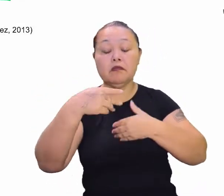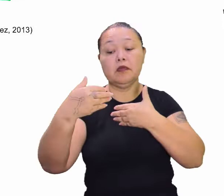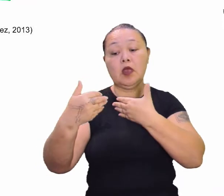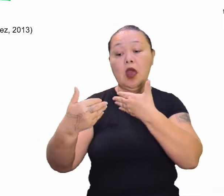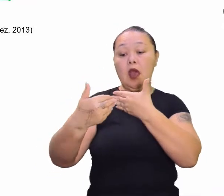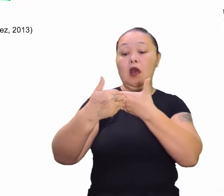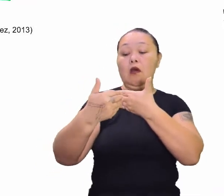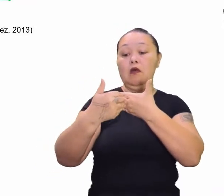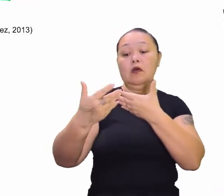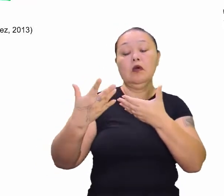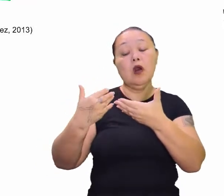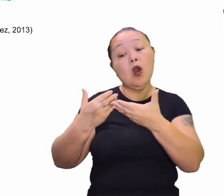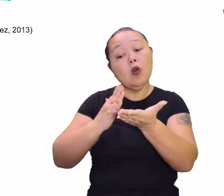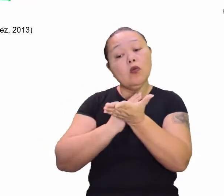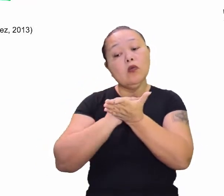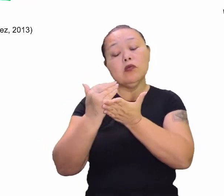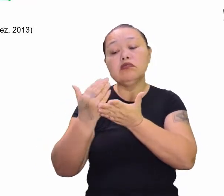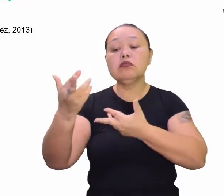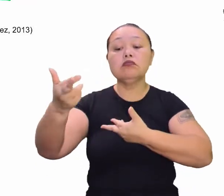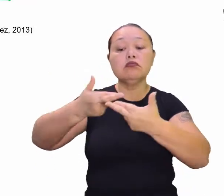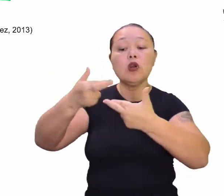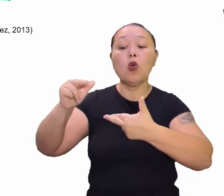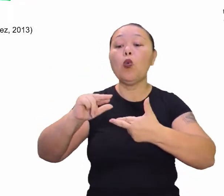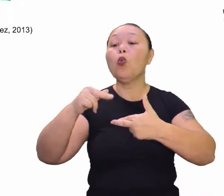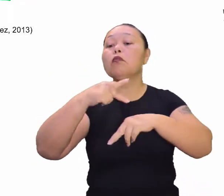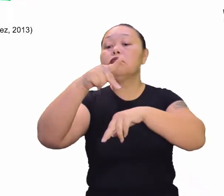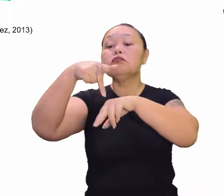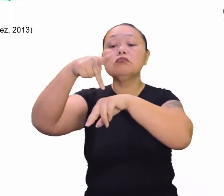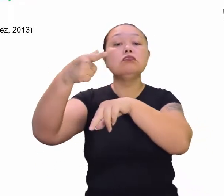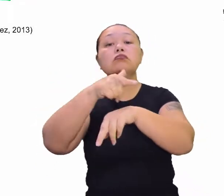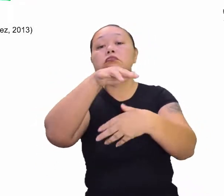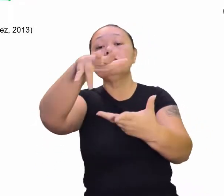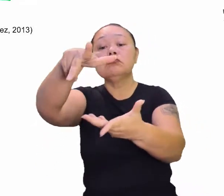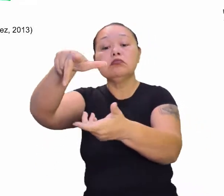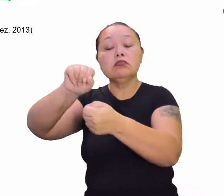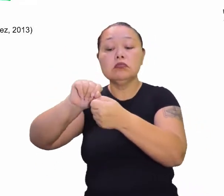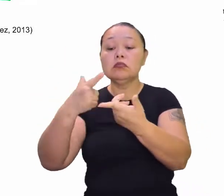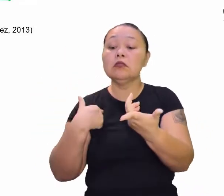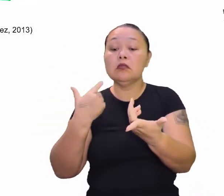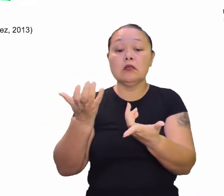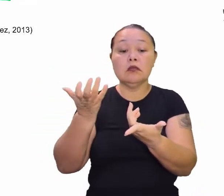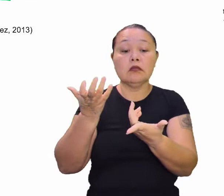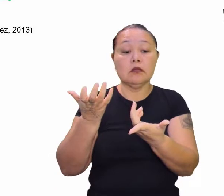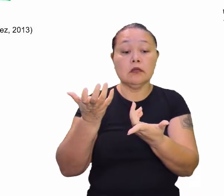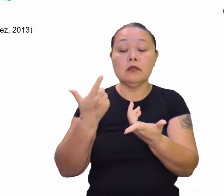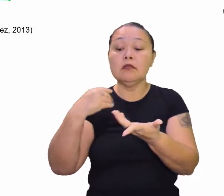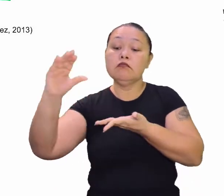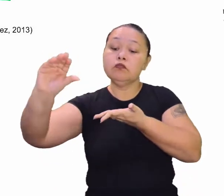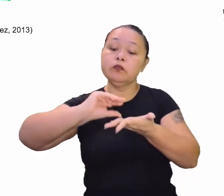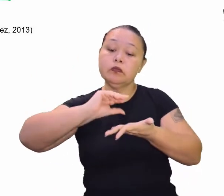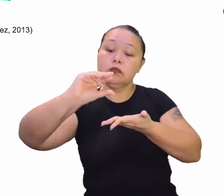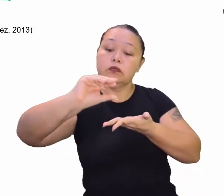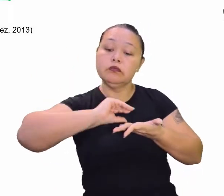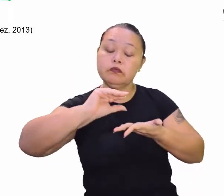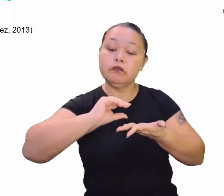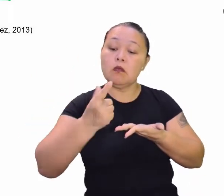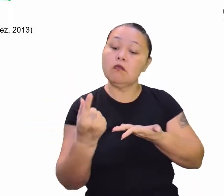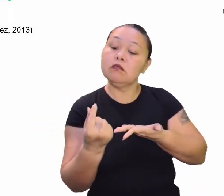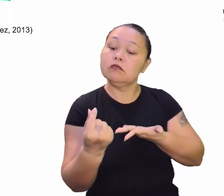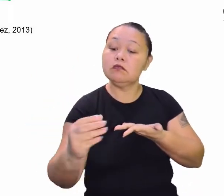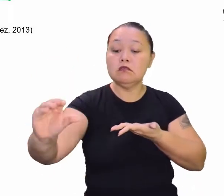o seu comércio e começaram a ter relações com outras partes do mundo, atraindo o quê? Investimentos,